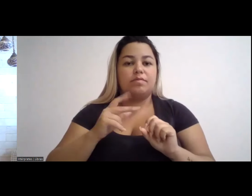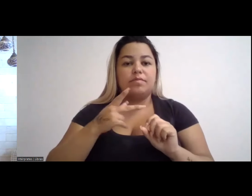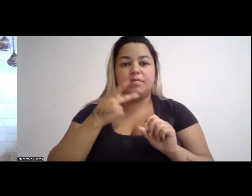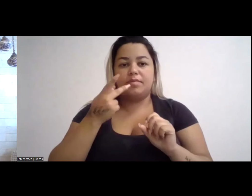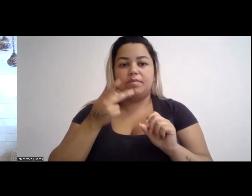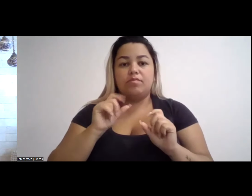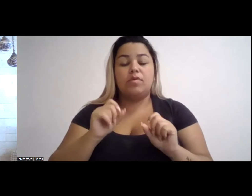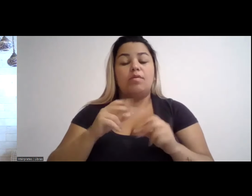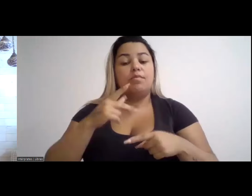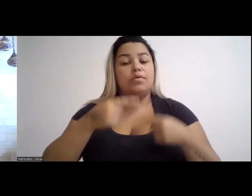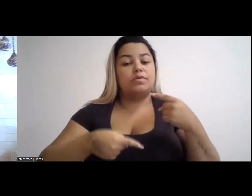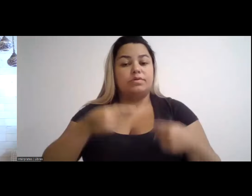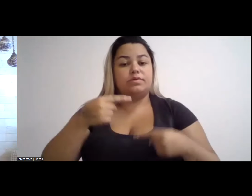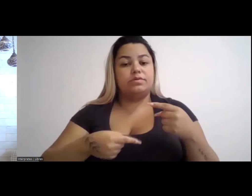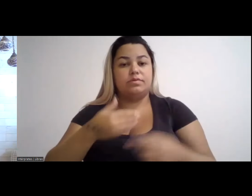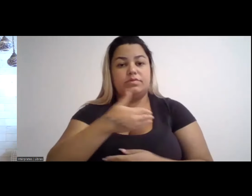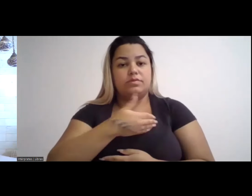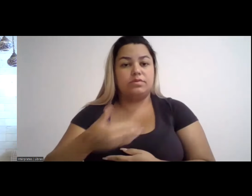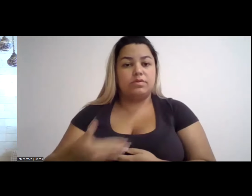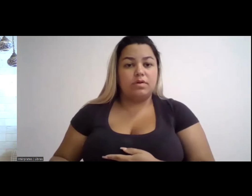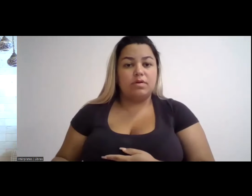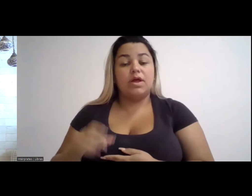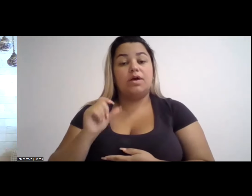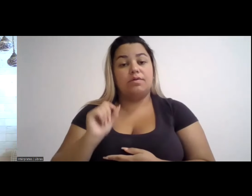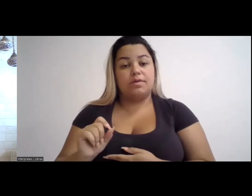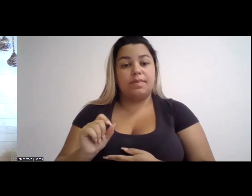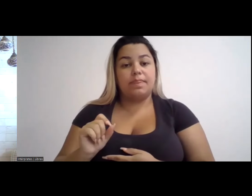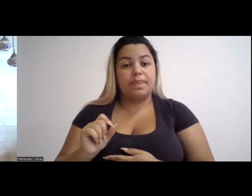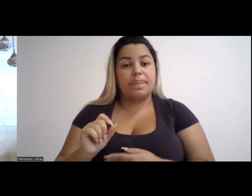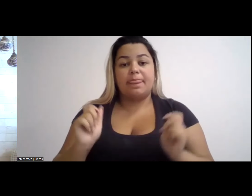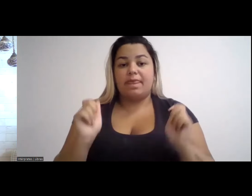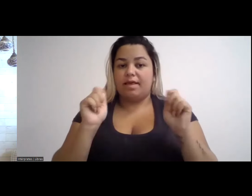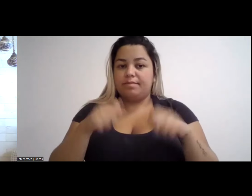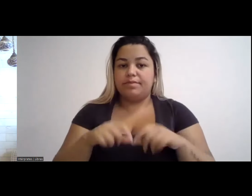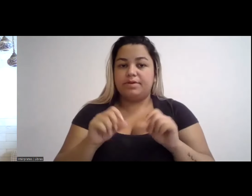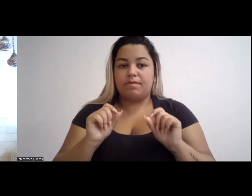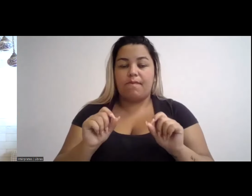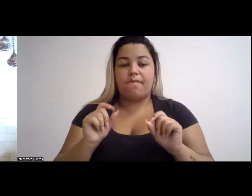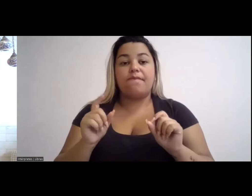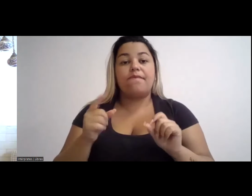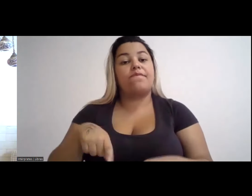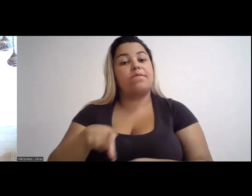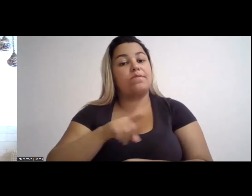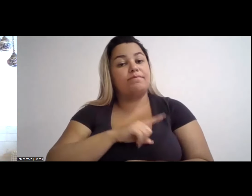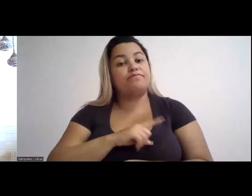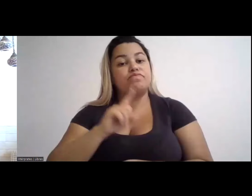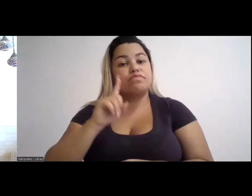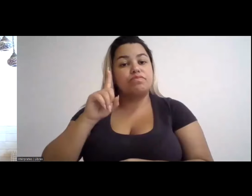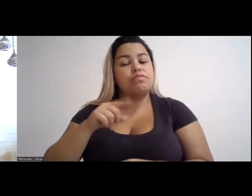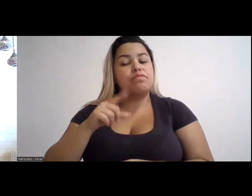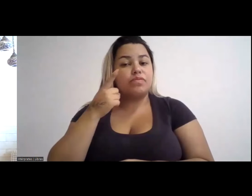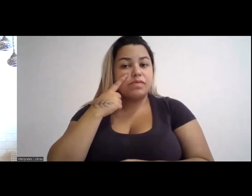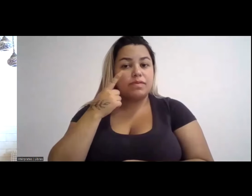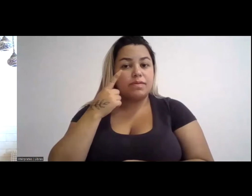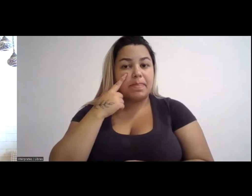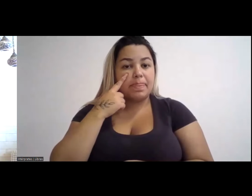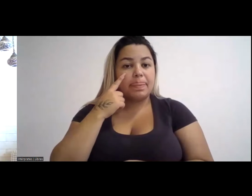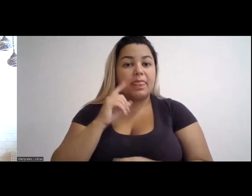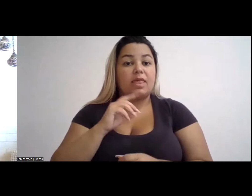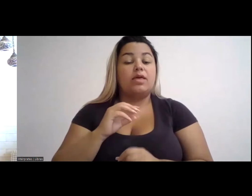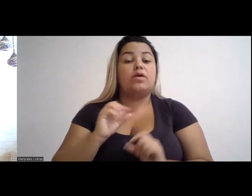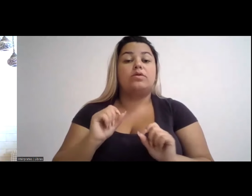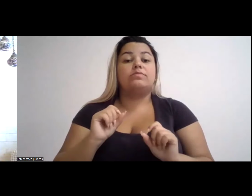política pública para a economia criativa é, necessariamente, que a gente seja capaz de observar esses conceitos. O que é uma